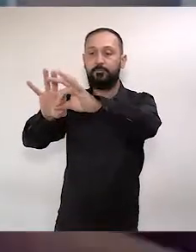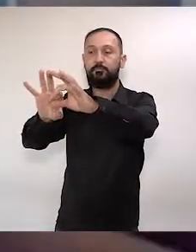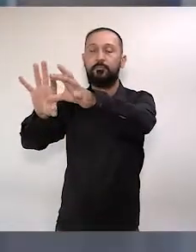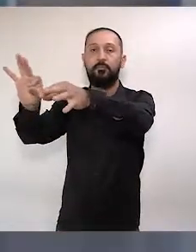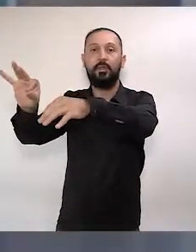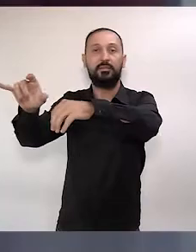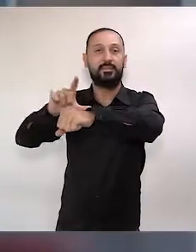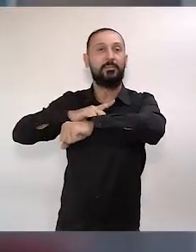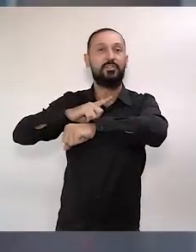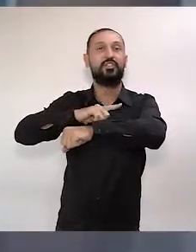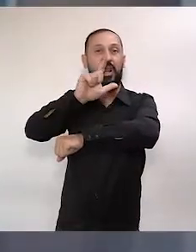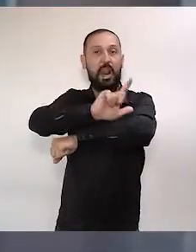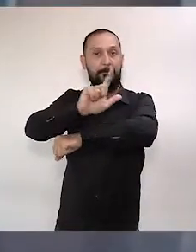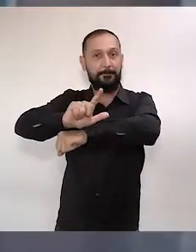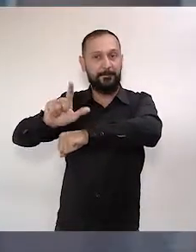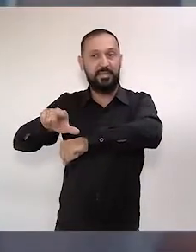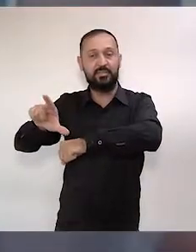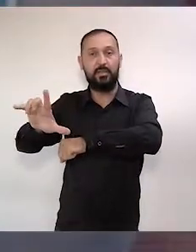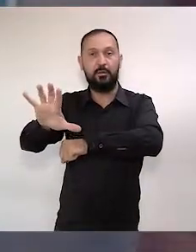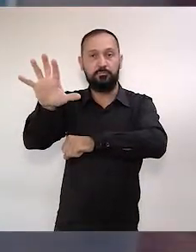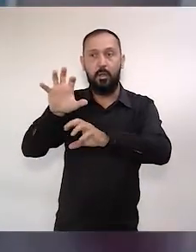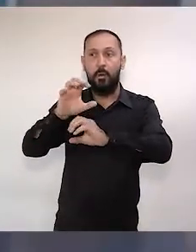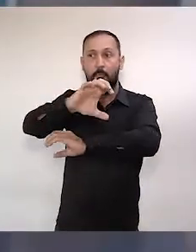fosfolipídios. E os fosfolipídios são